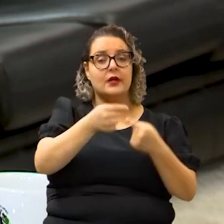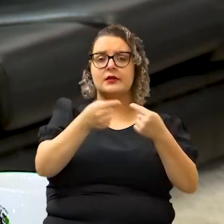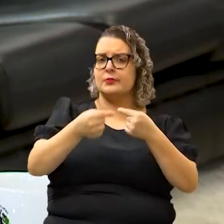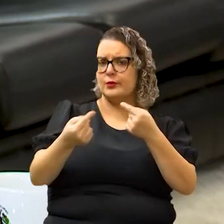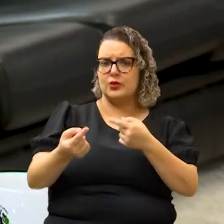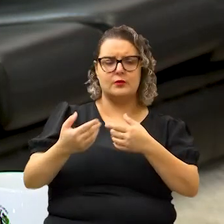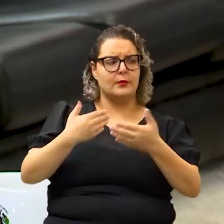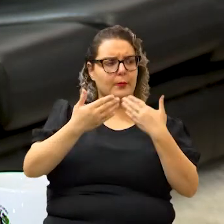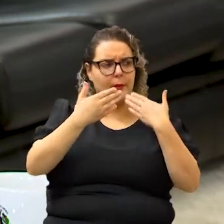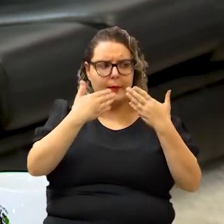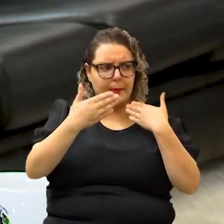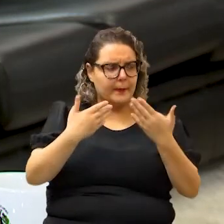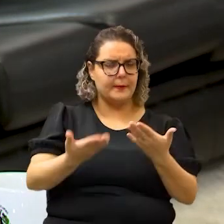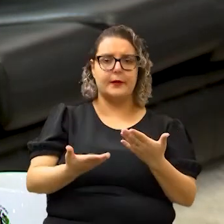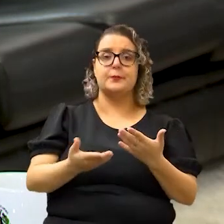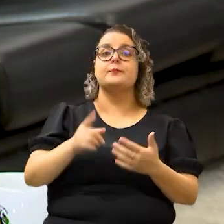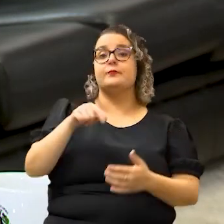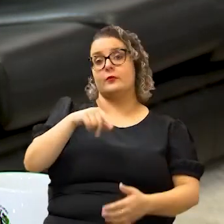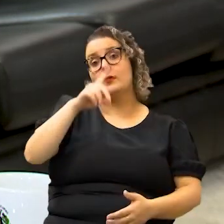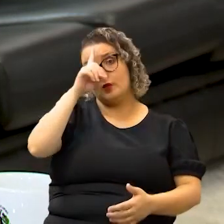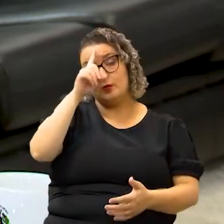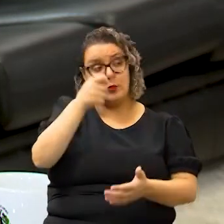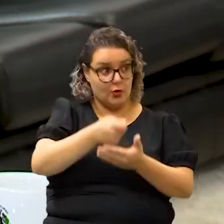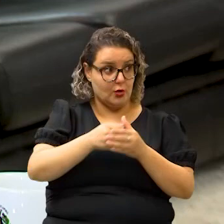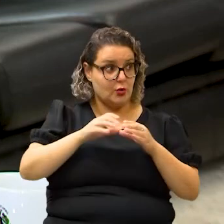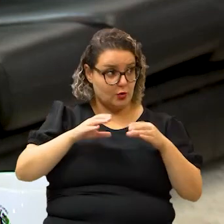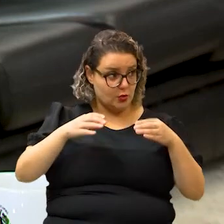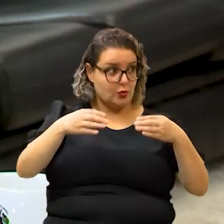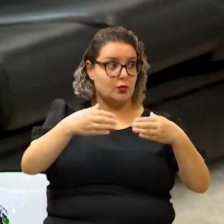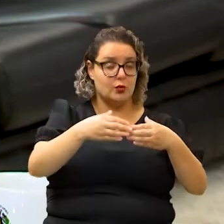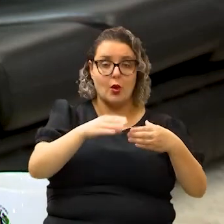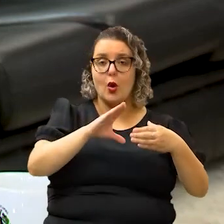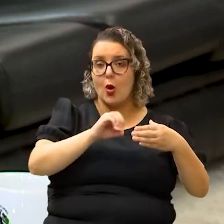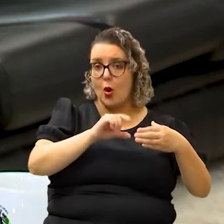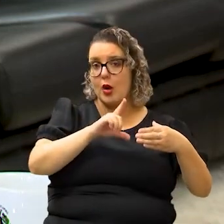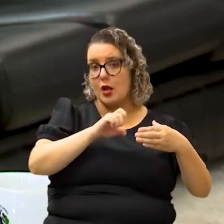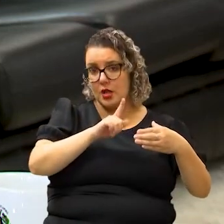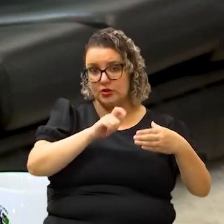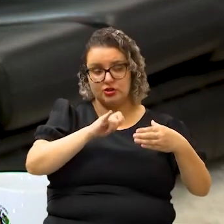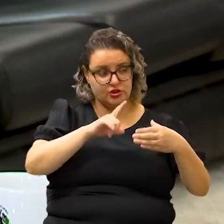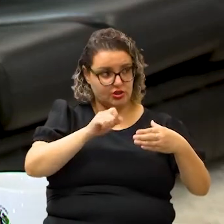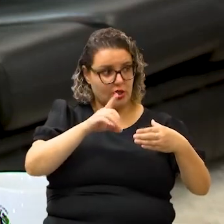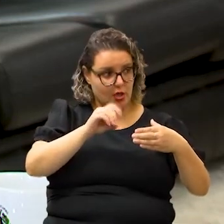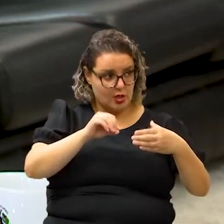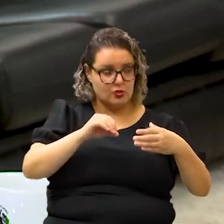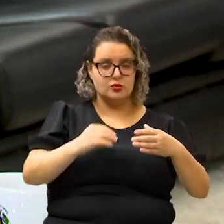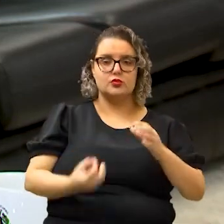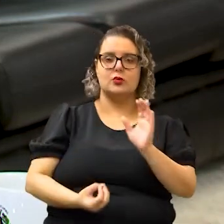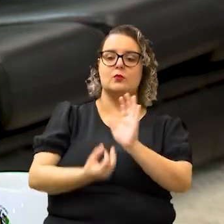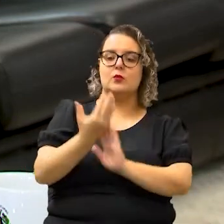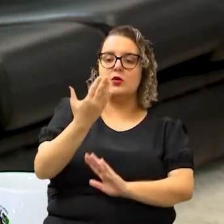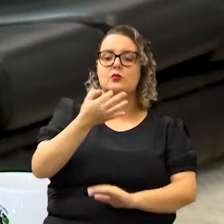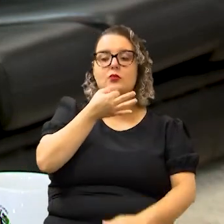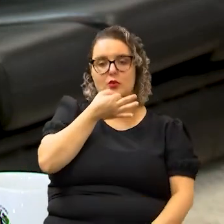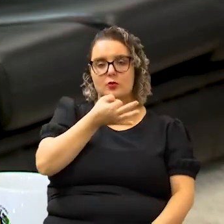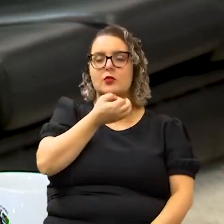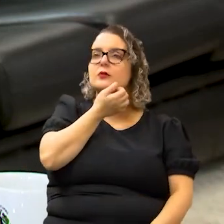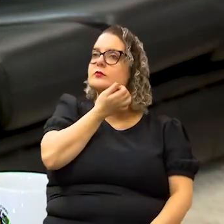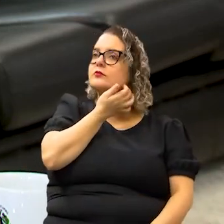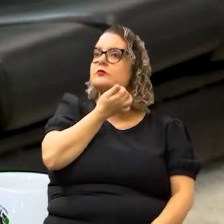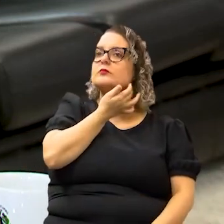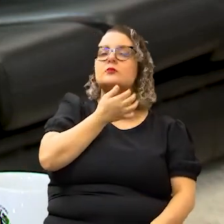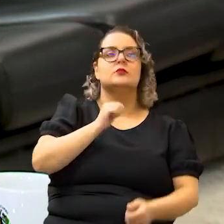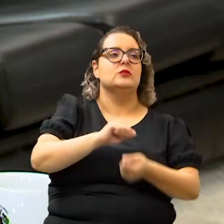conselho, o conselho debateu, discutiu, então é uma decisão do próprio colegiado, e